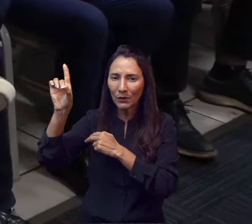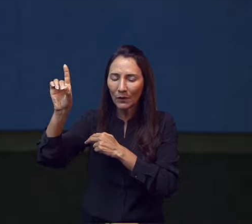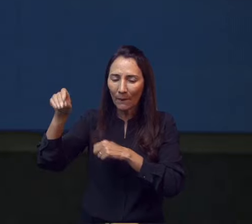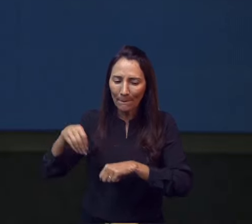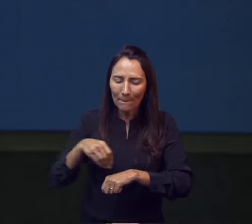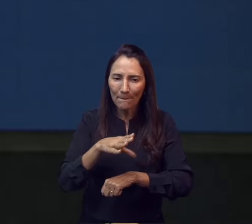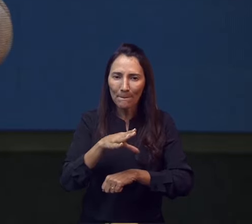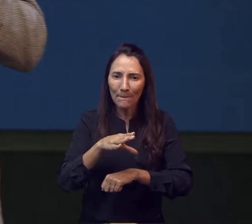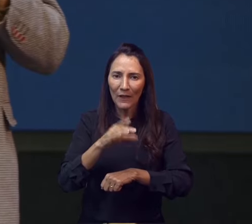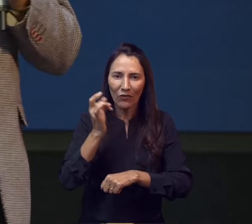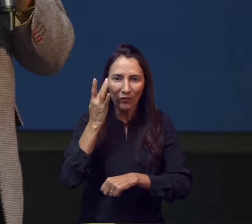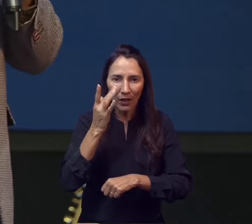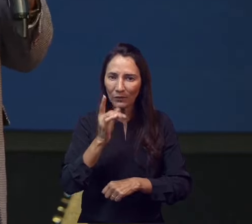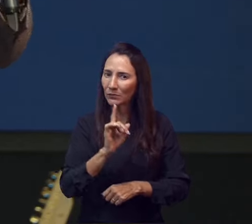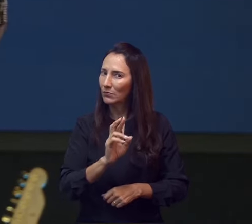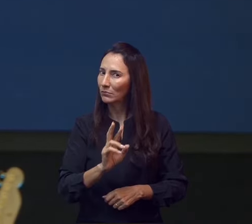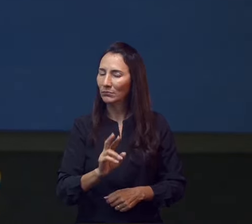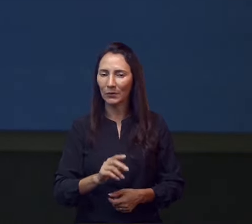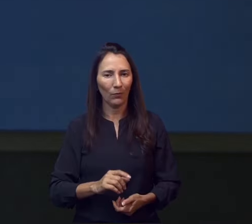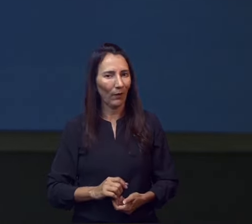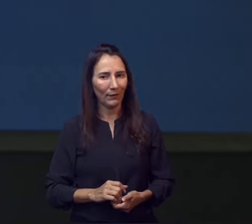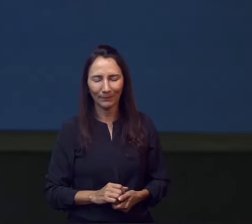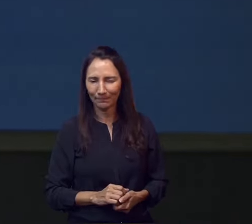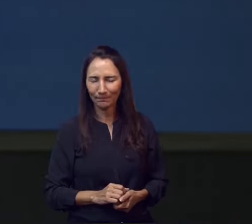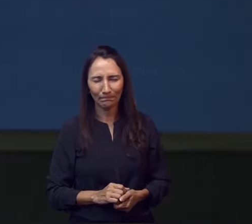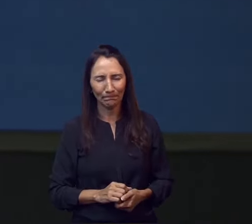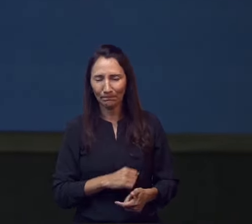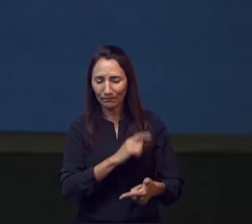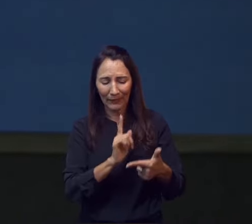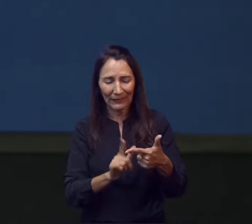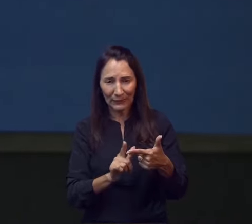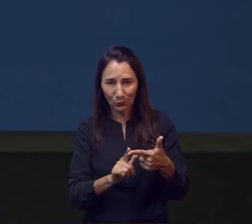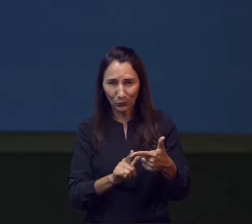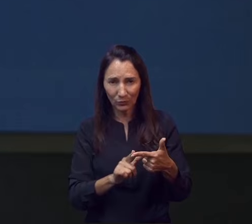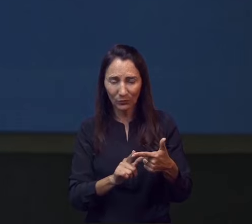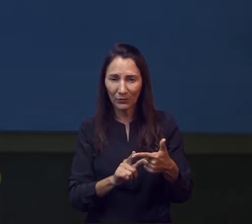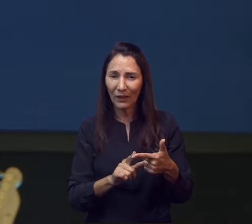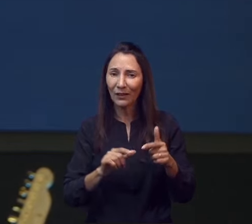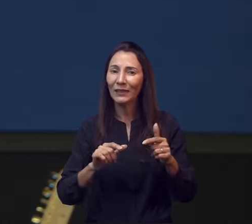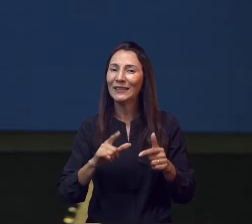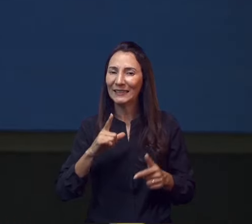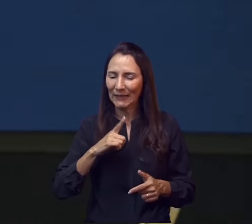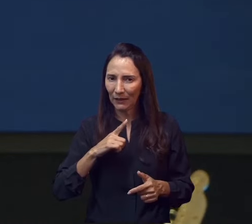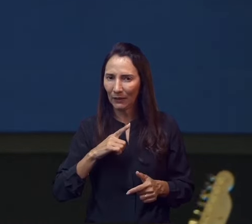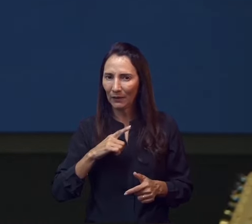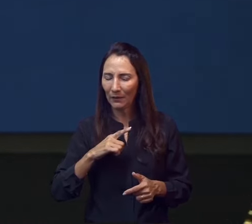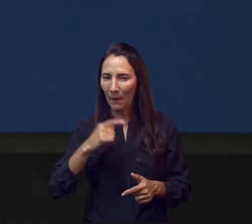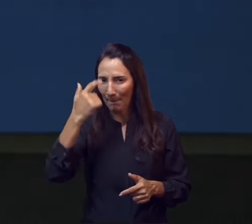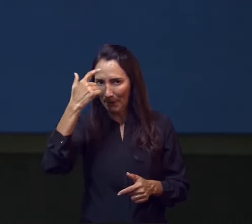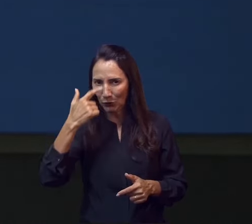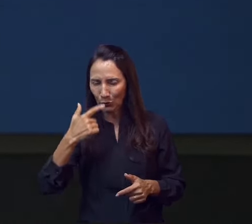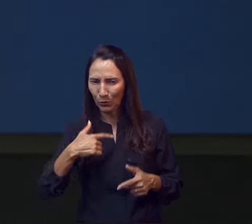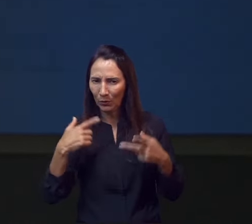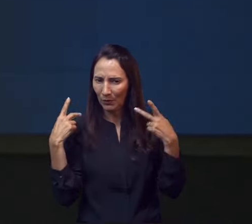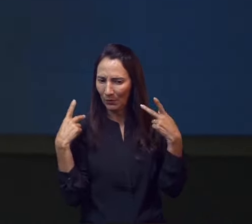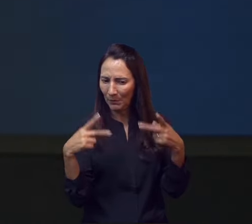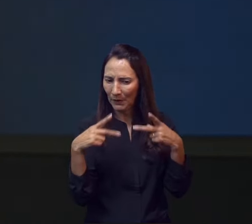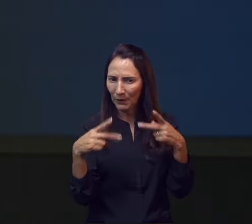esse é o primeiro ponto segundo ponto que não é fácil é que tem pregador e tem pastor que ele